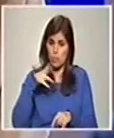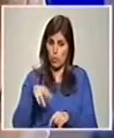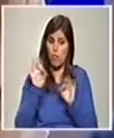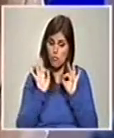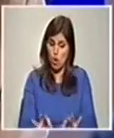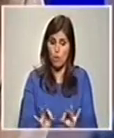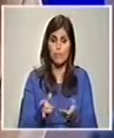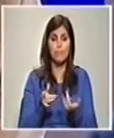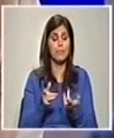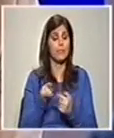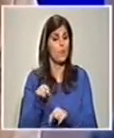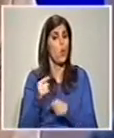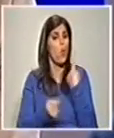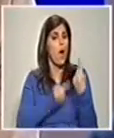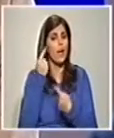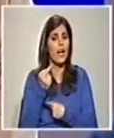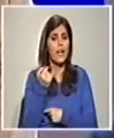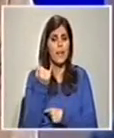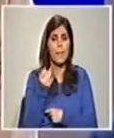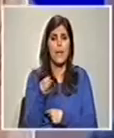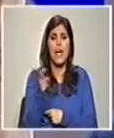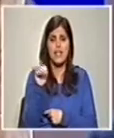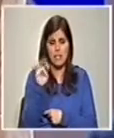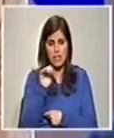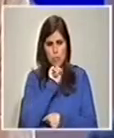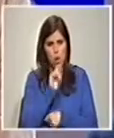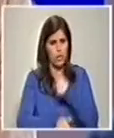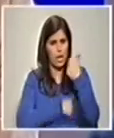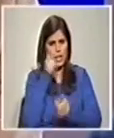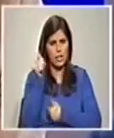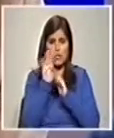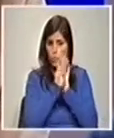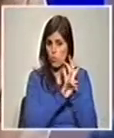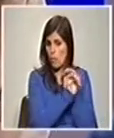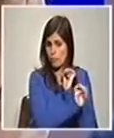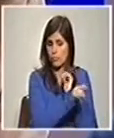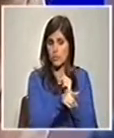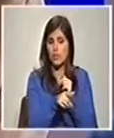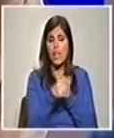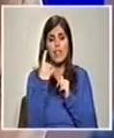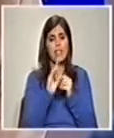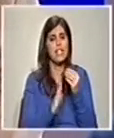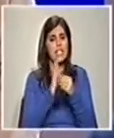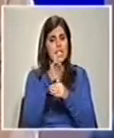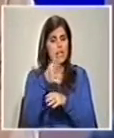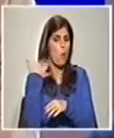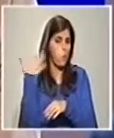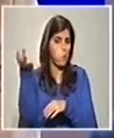portanto, qualquer instituição sem fins lucrativos em Portugal pode candidatar-se a esse programa e, acima de tudo, ter acesso